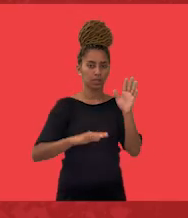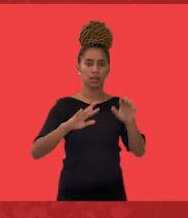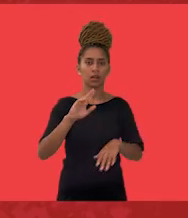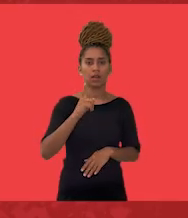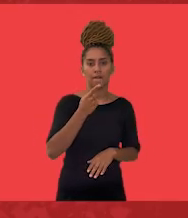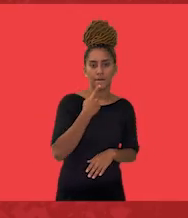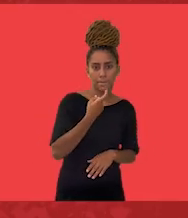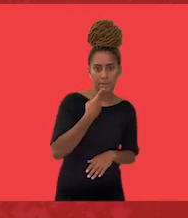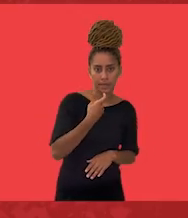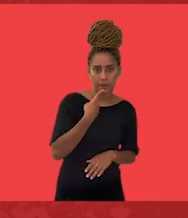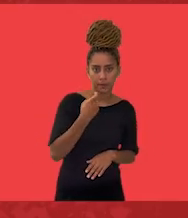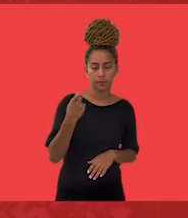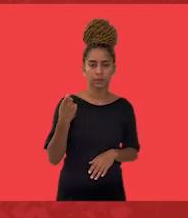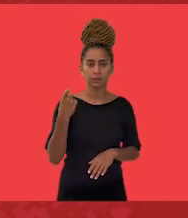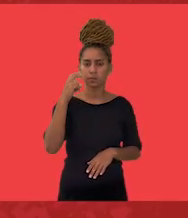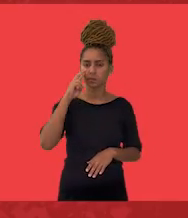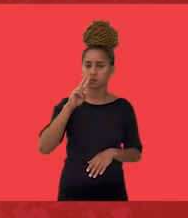família em